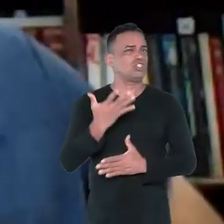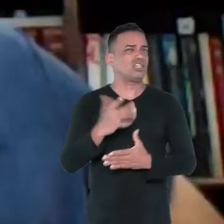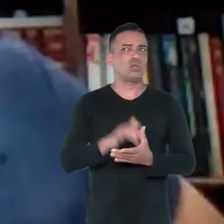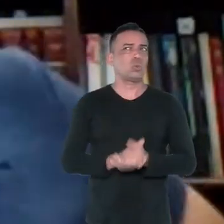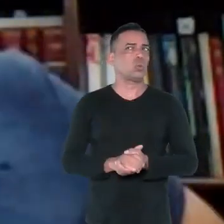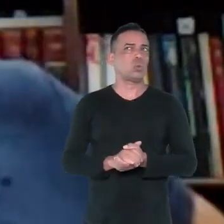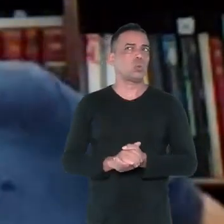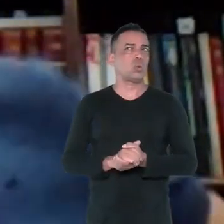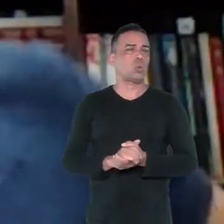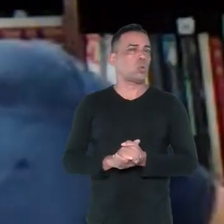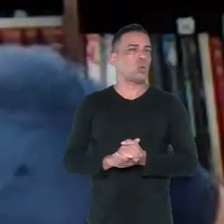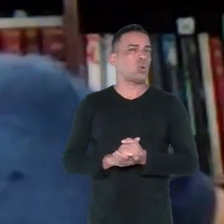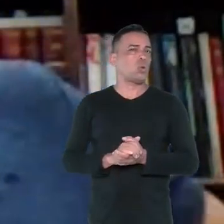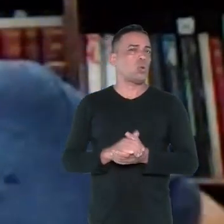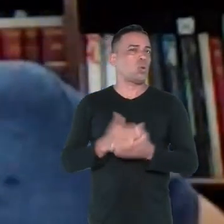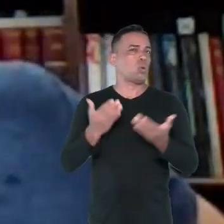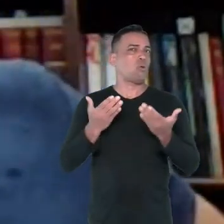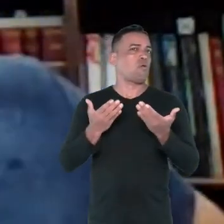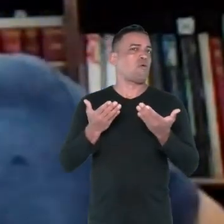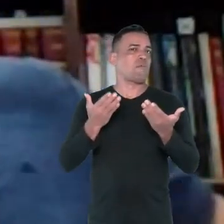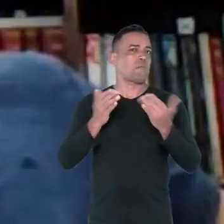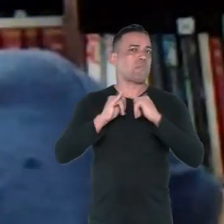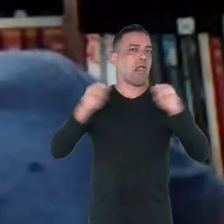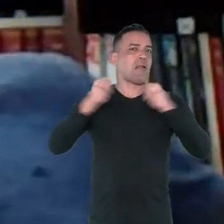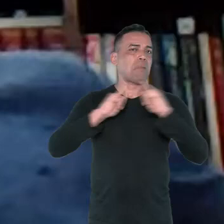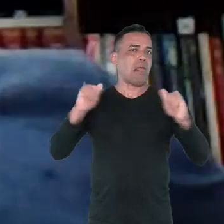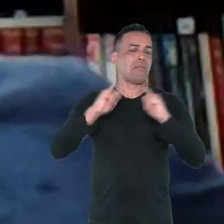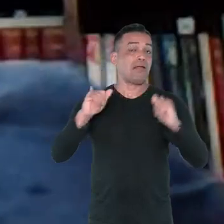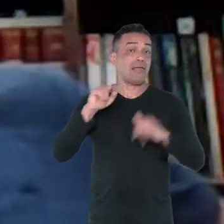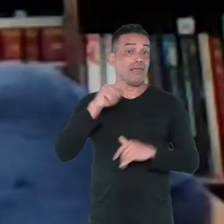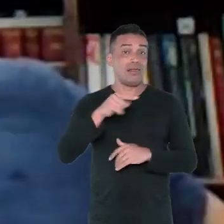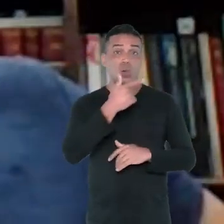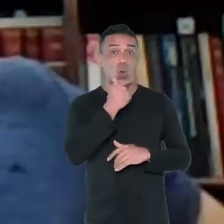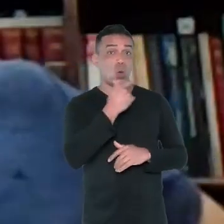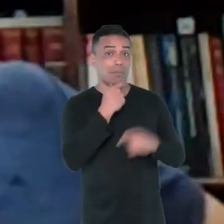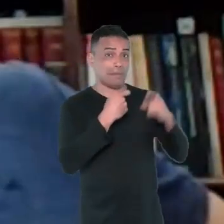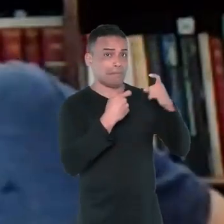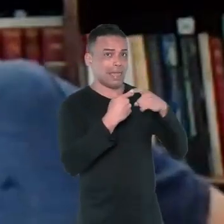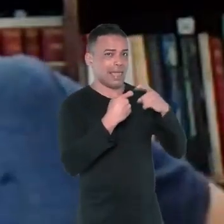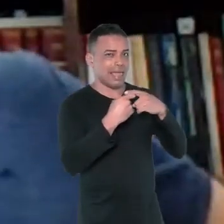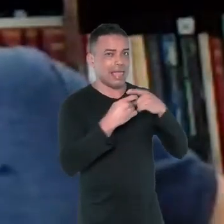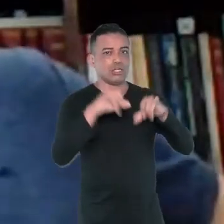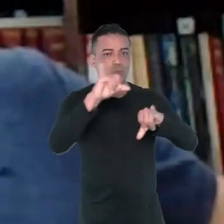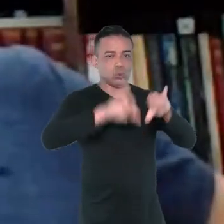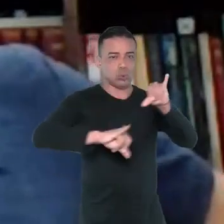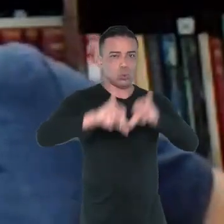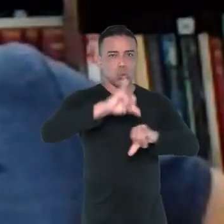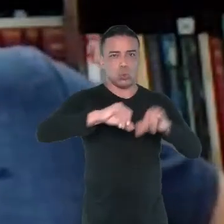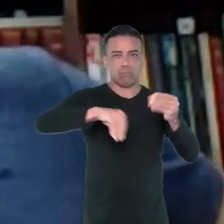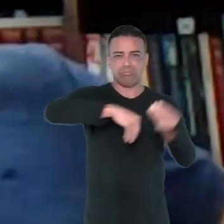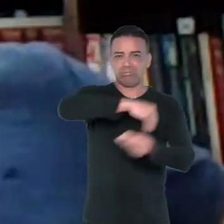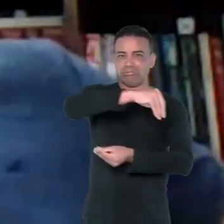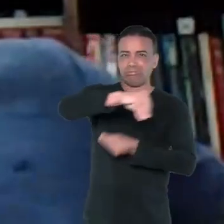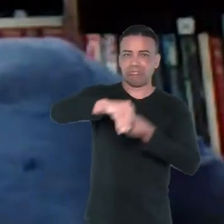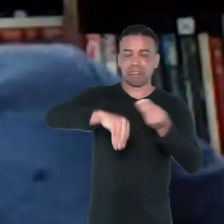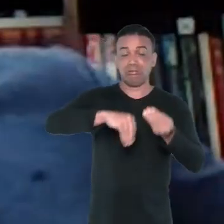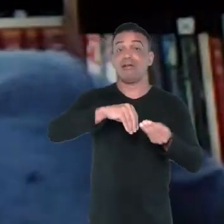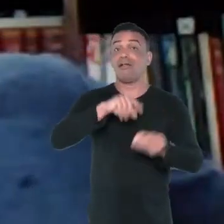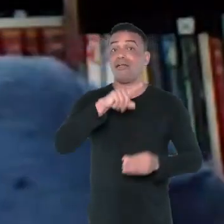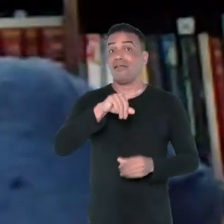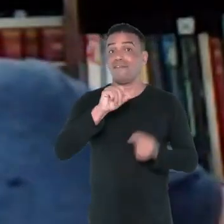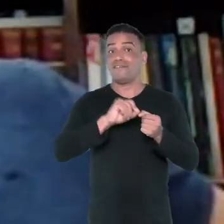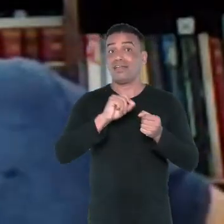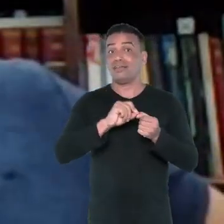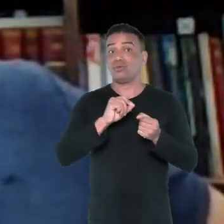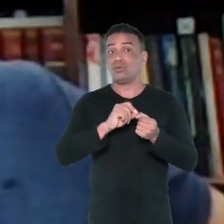boato que ele, por ser médico, alquimista, que ele tinha feito